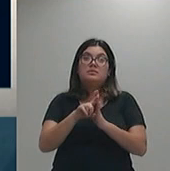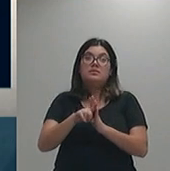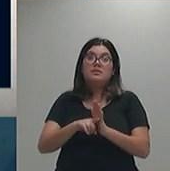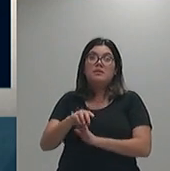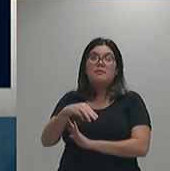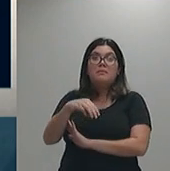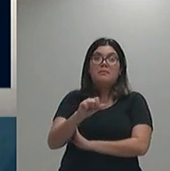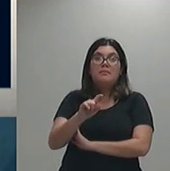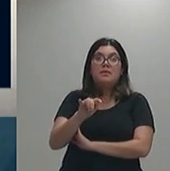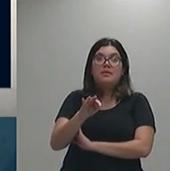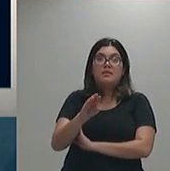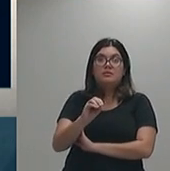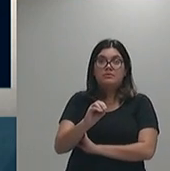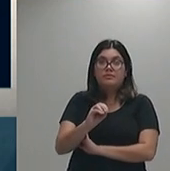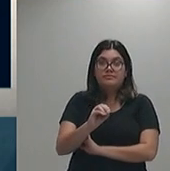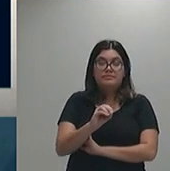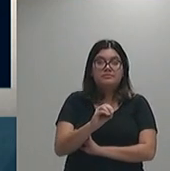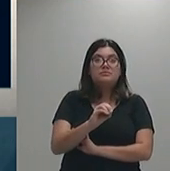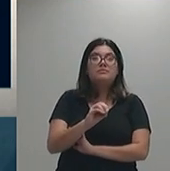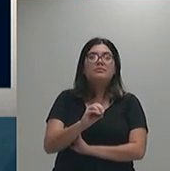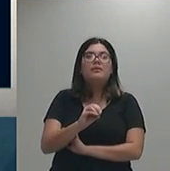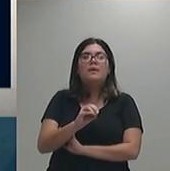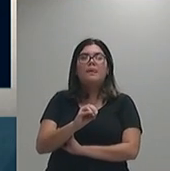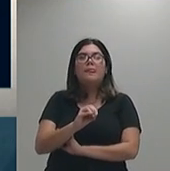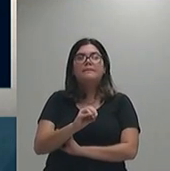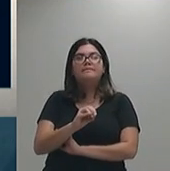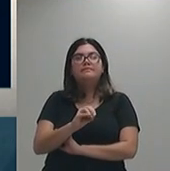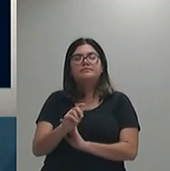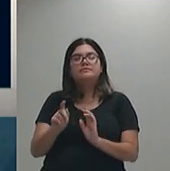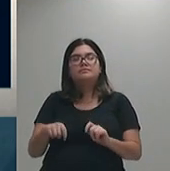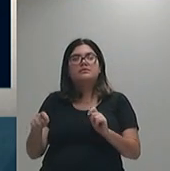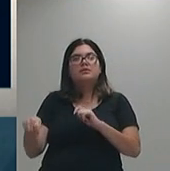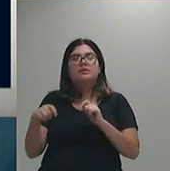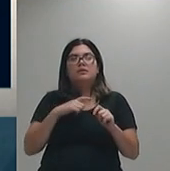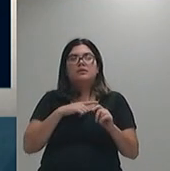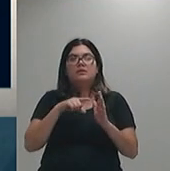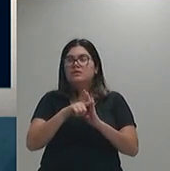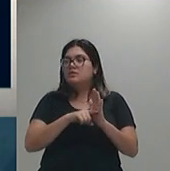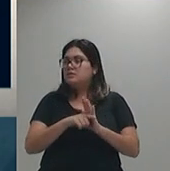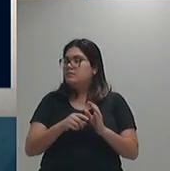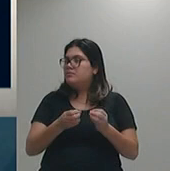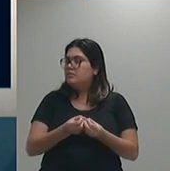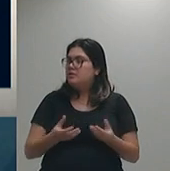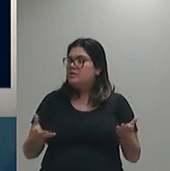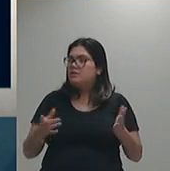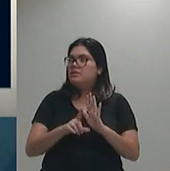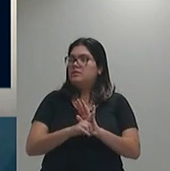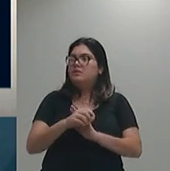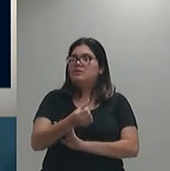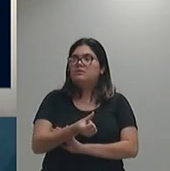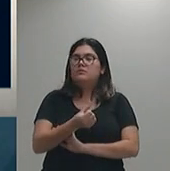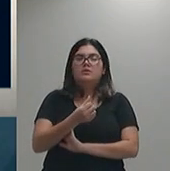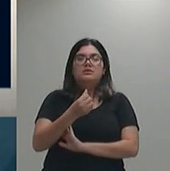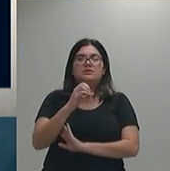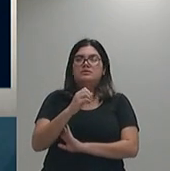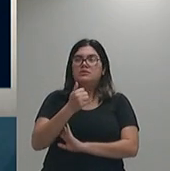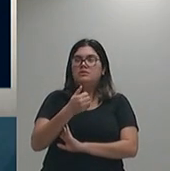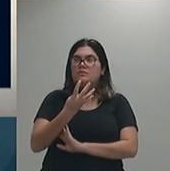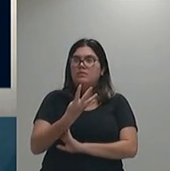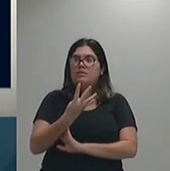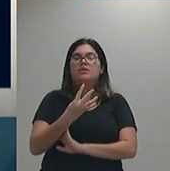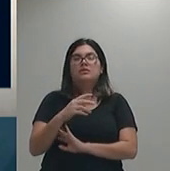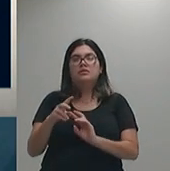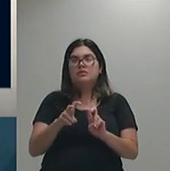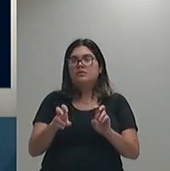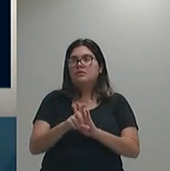o deslinde da controvérsia de competência exame do tratamento ofertado pela Lei 6404 quanto à legitimidade para ação social